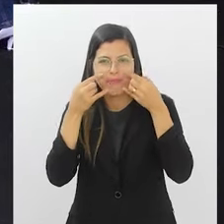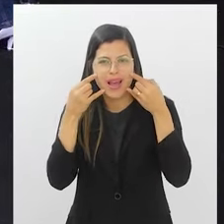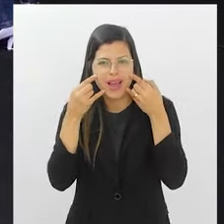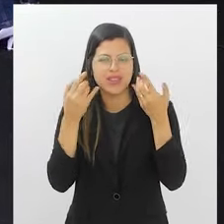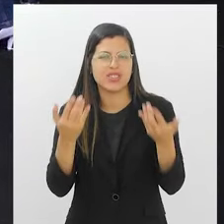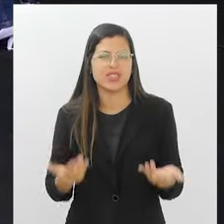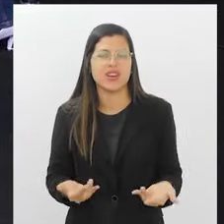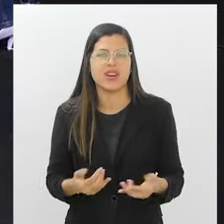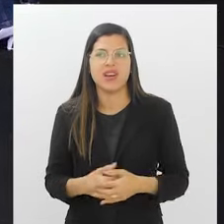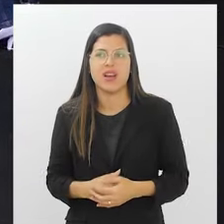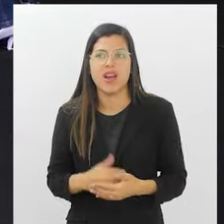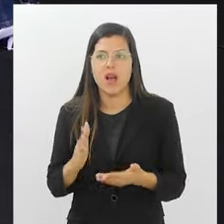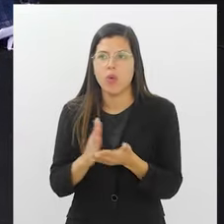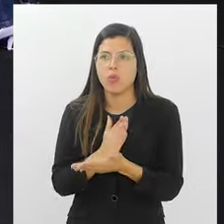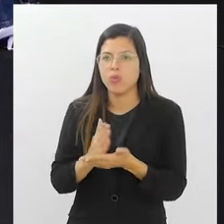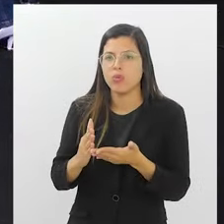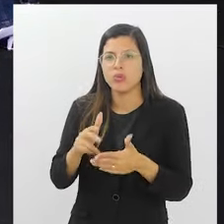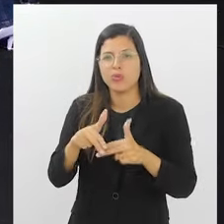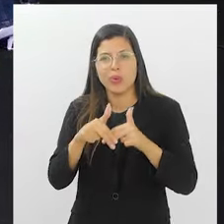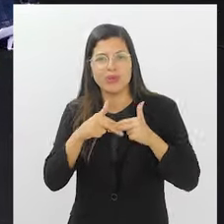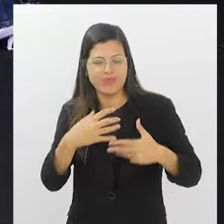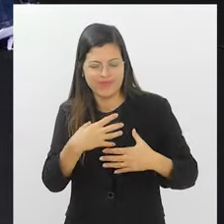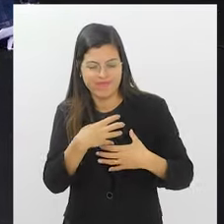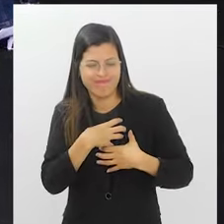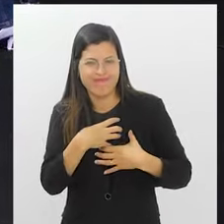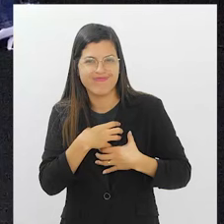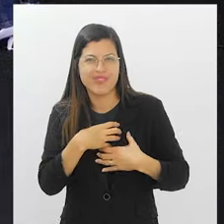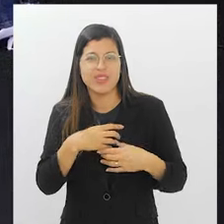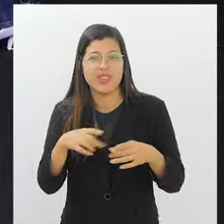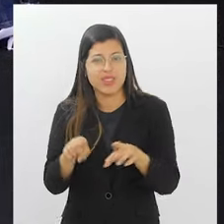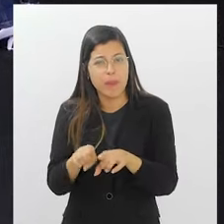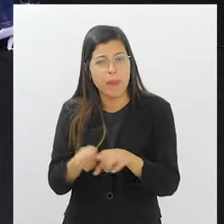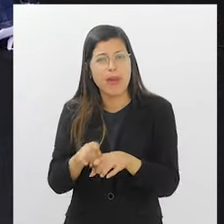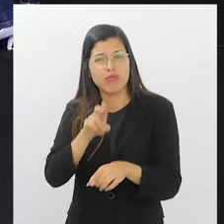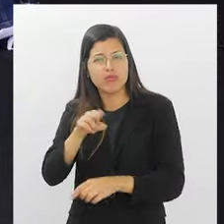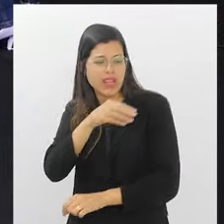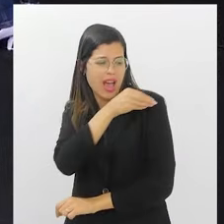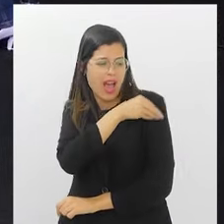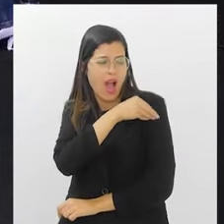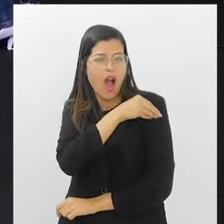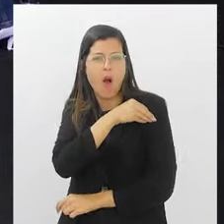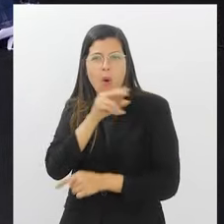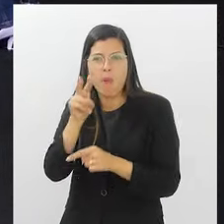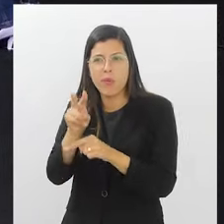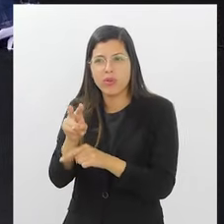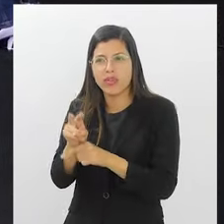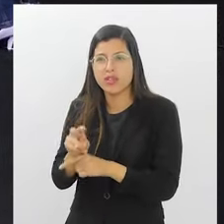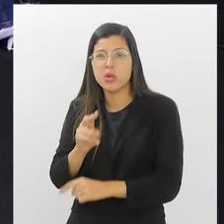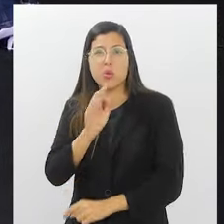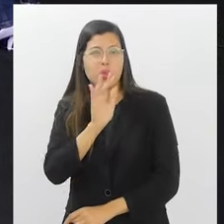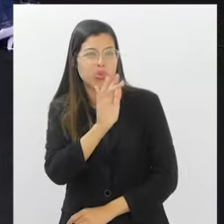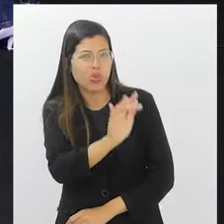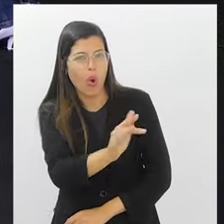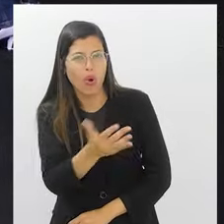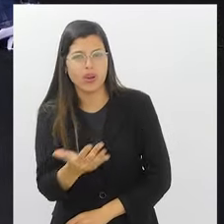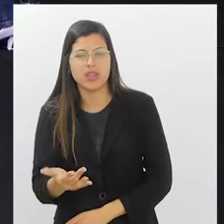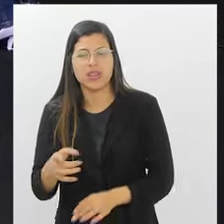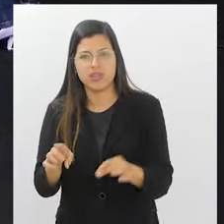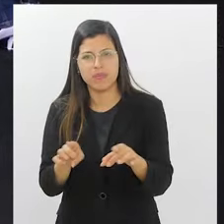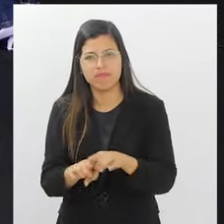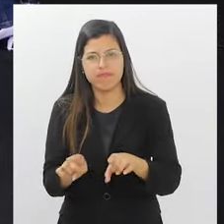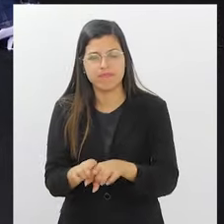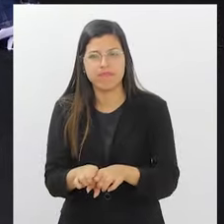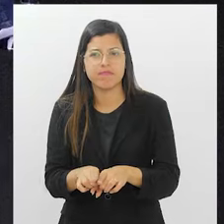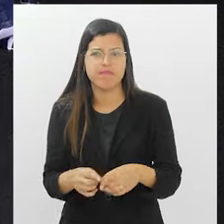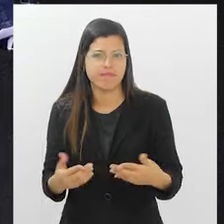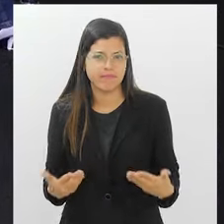máscara. Para alguns, por conta da questão sensorial, o uso do álcool para se proteger. Do, né, toque, o, né? Toque,